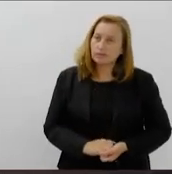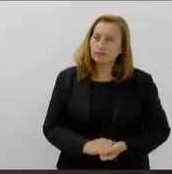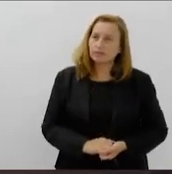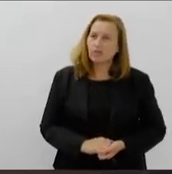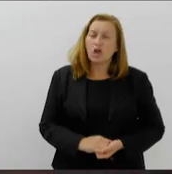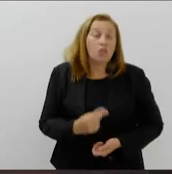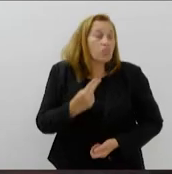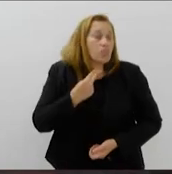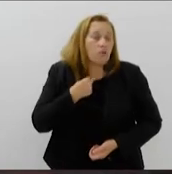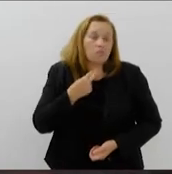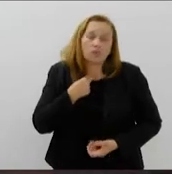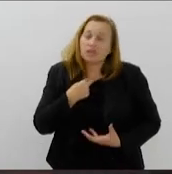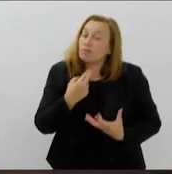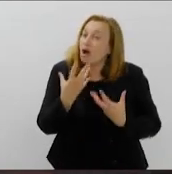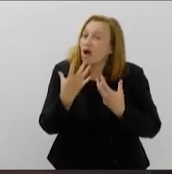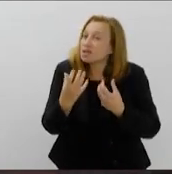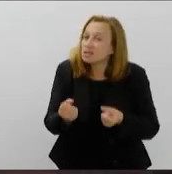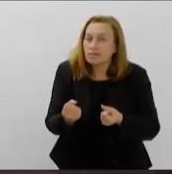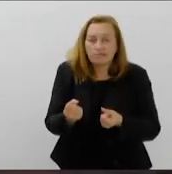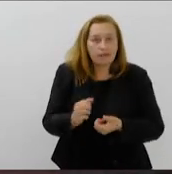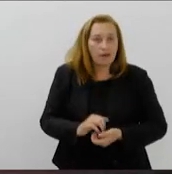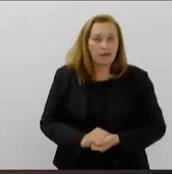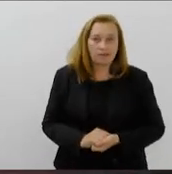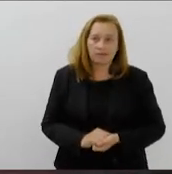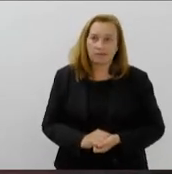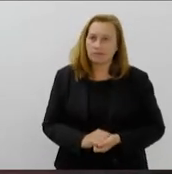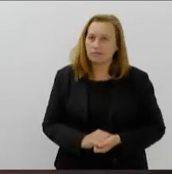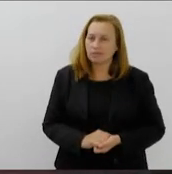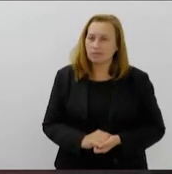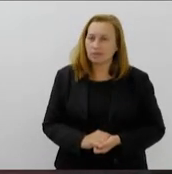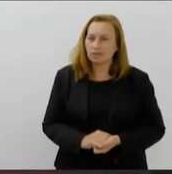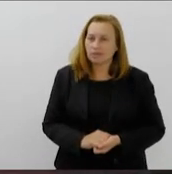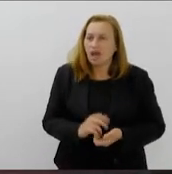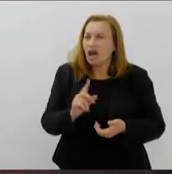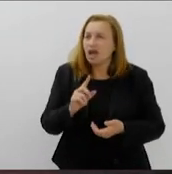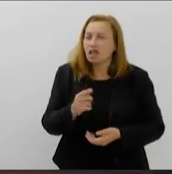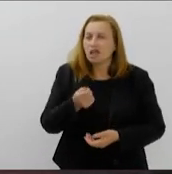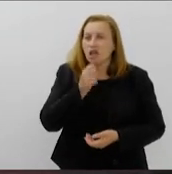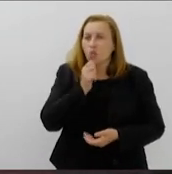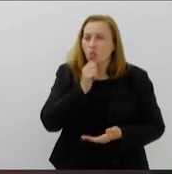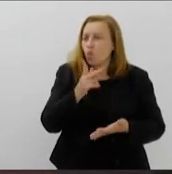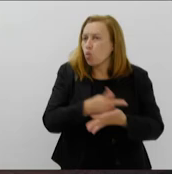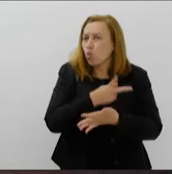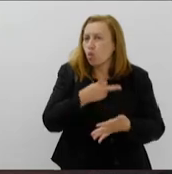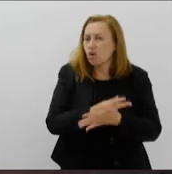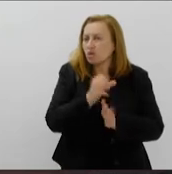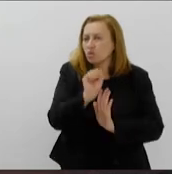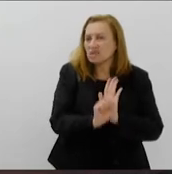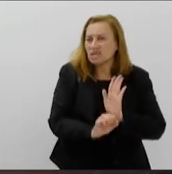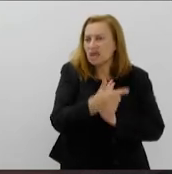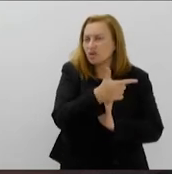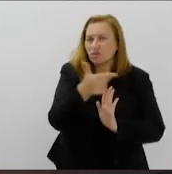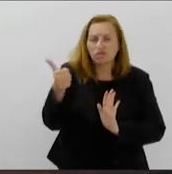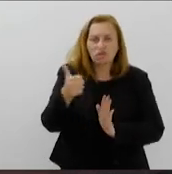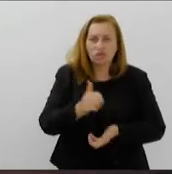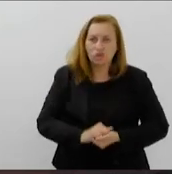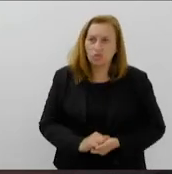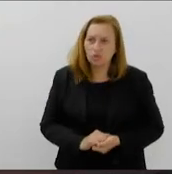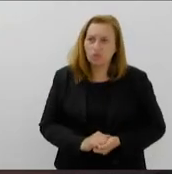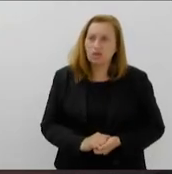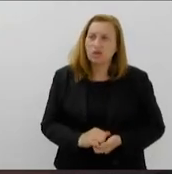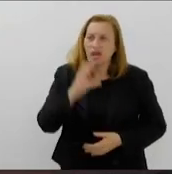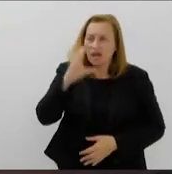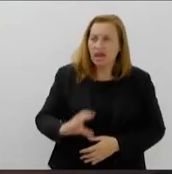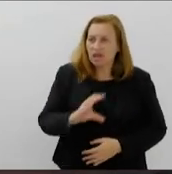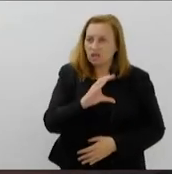Nós não podemos nos curvar a nenhuuma tirania em 21 séculos de cristianismo.